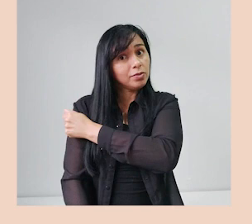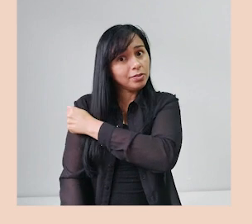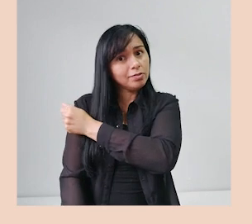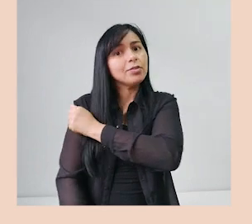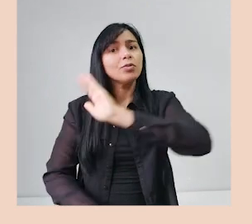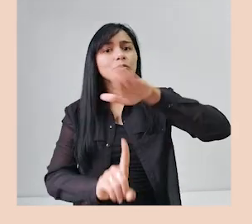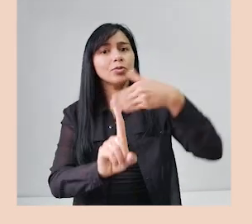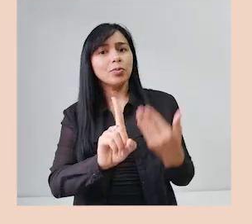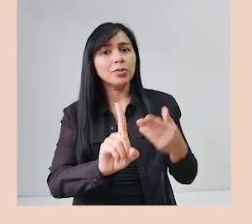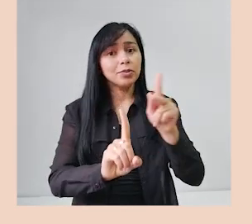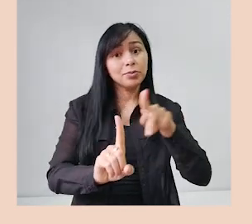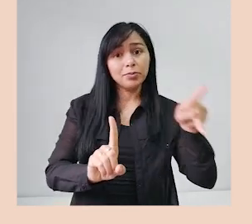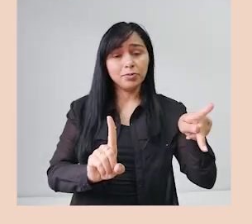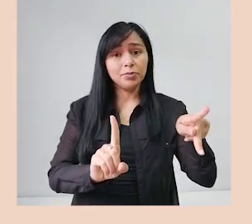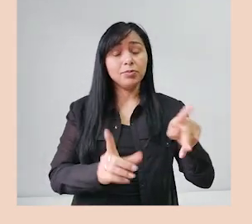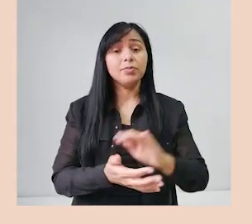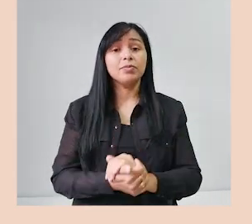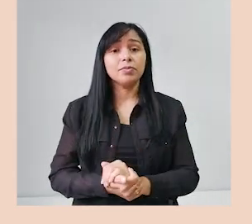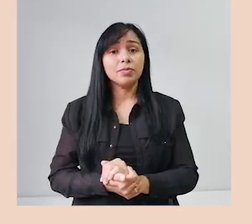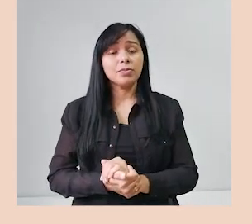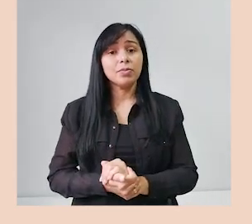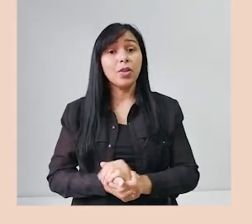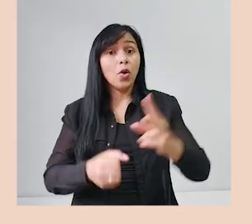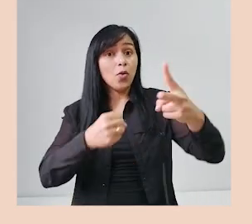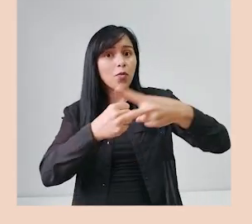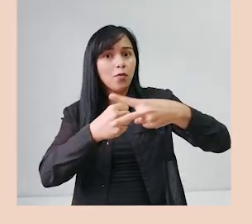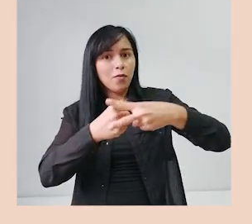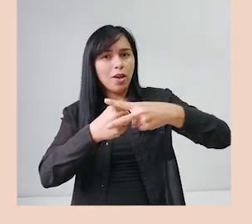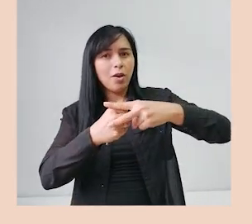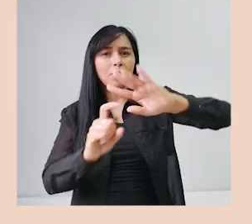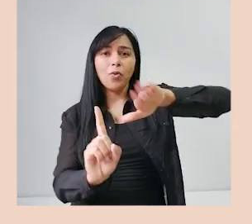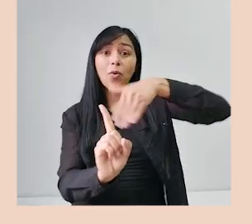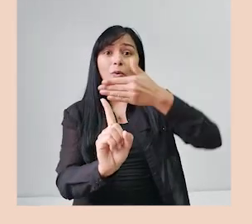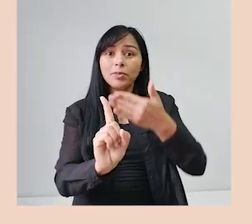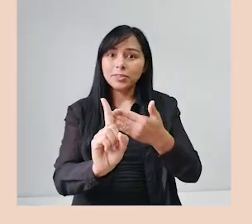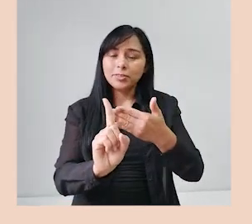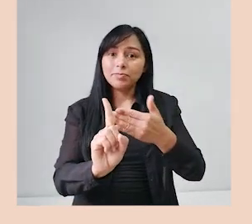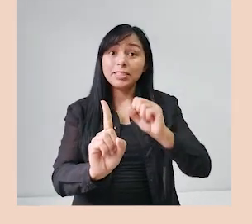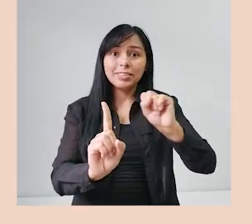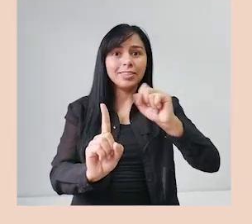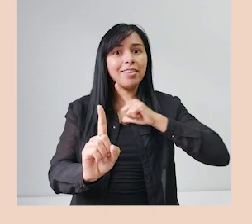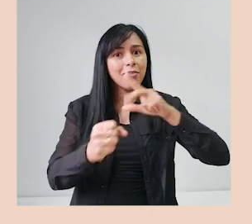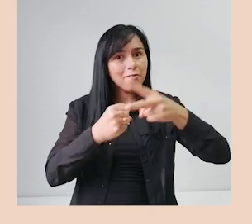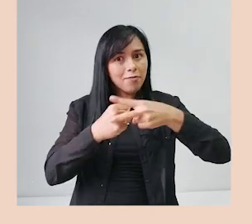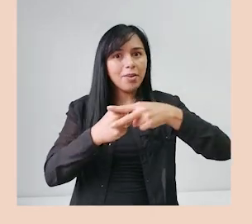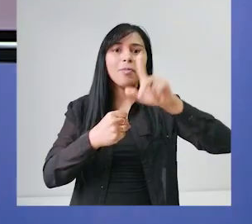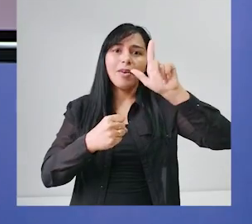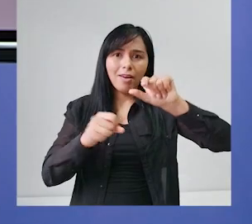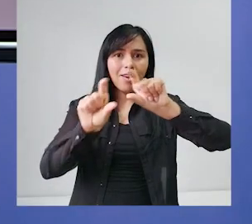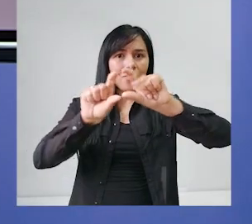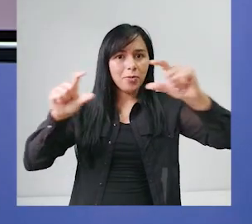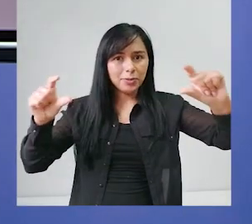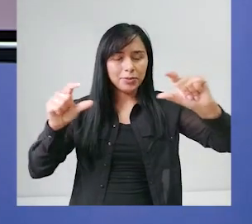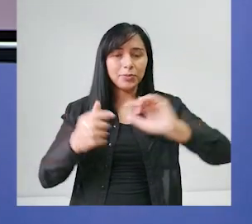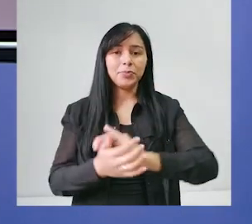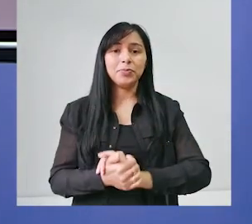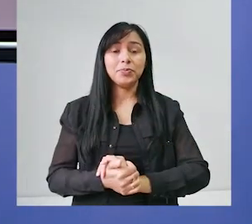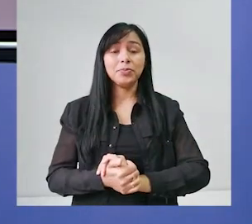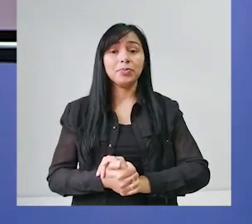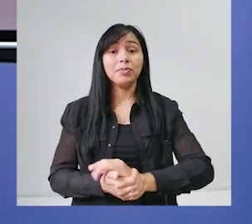homenagearam o professor temos aqui o verbo homenagearam portanto temos uma oração